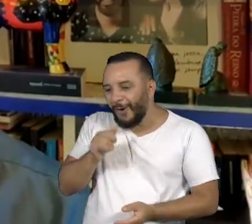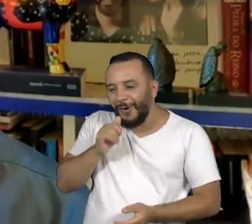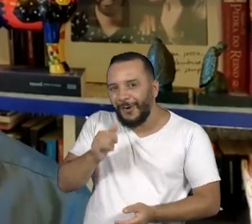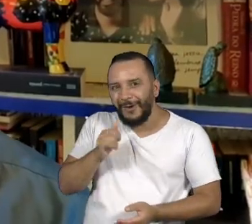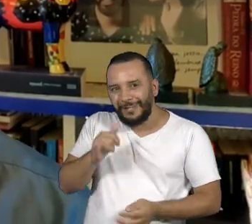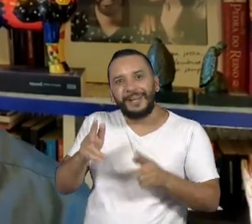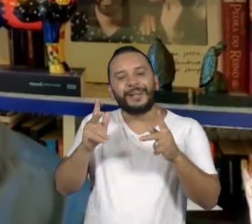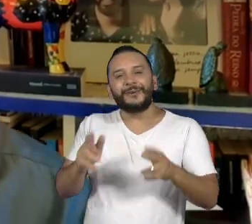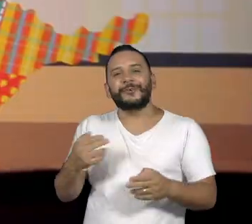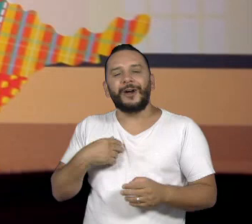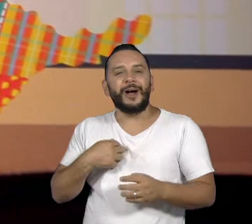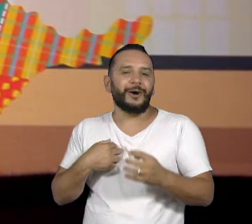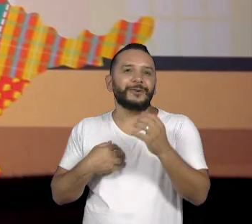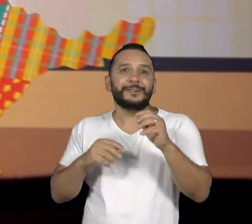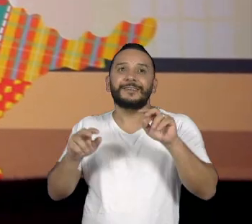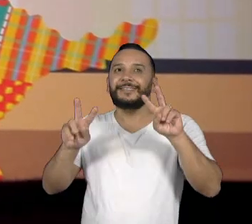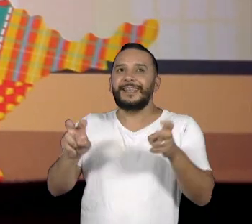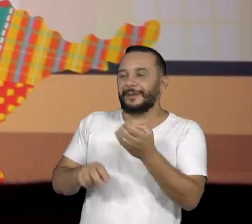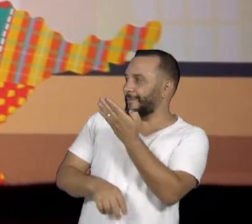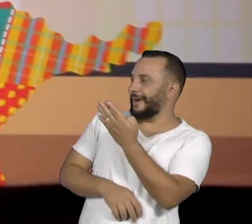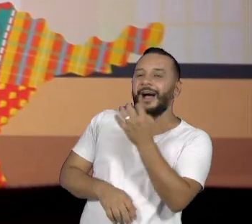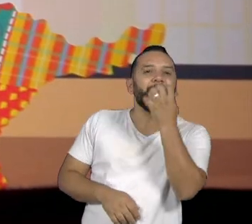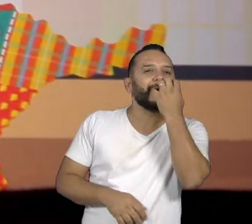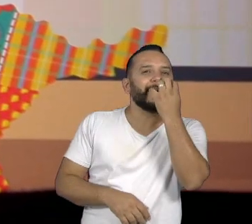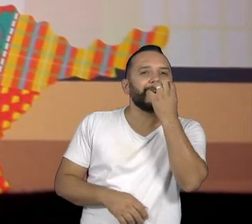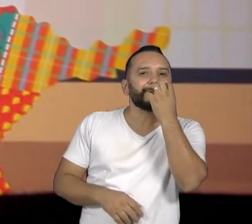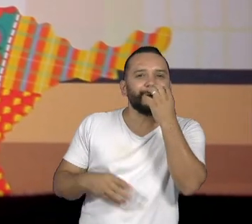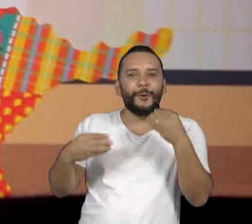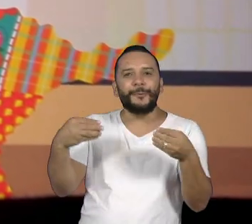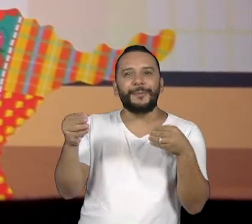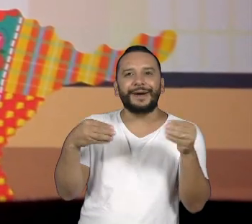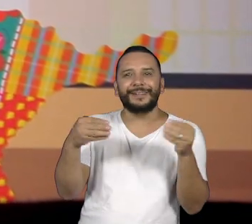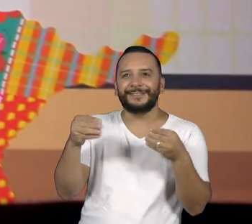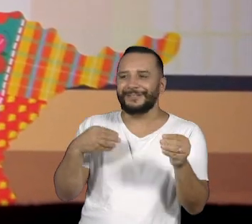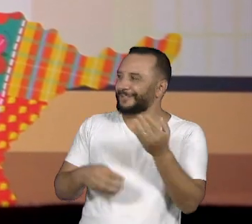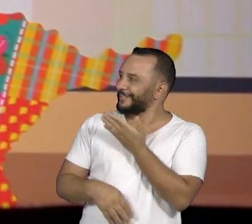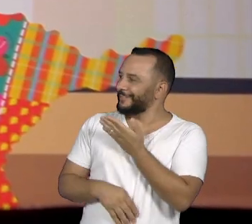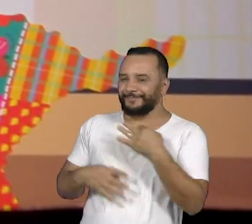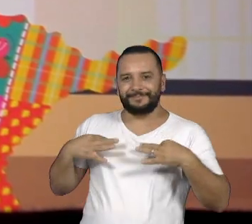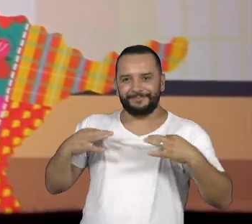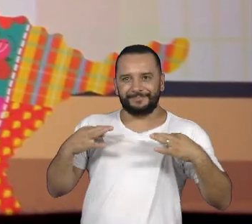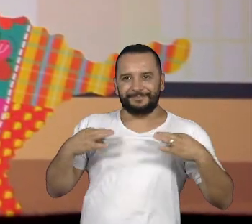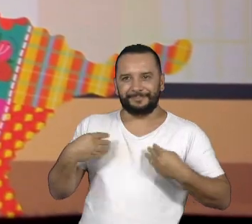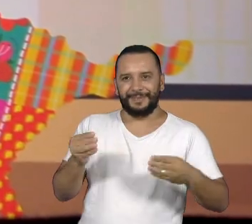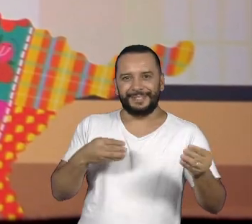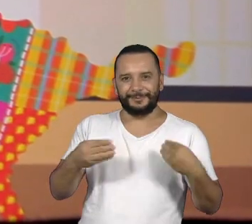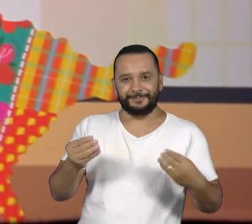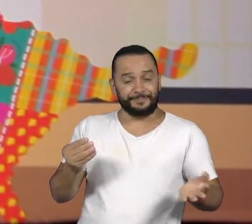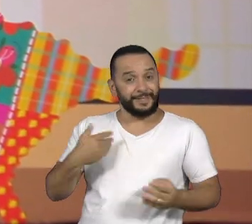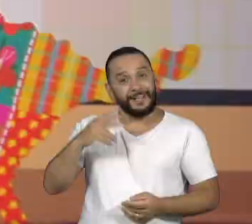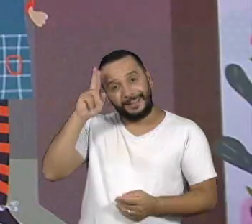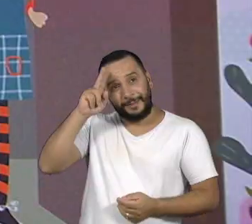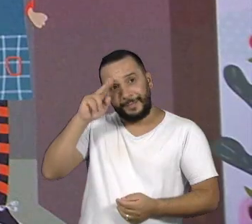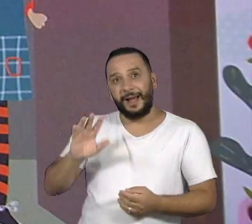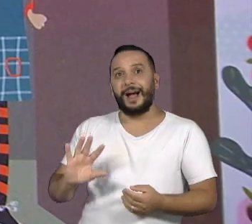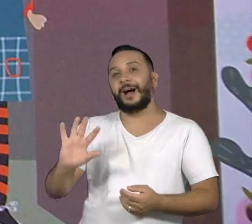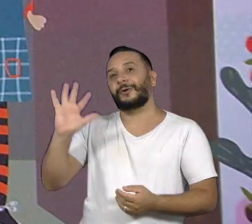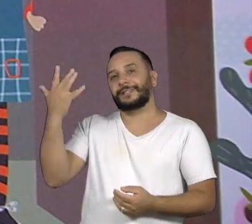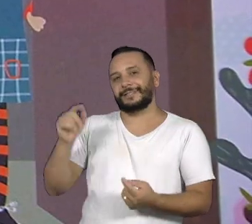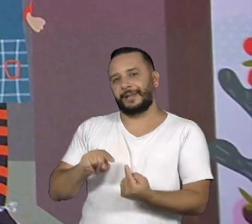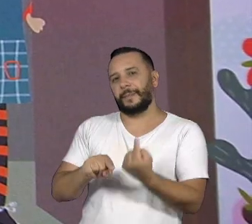do Cachorro de Pano. É um conto que você tem que lembrar as coisas que aconteceram,